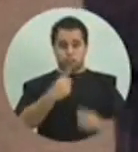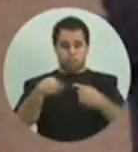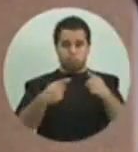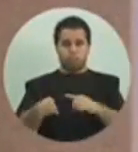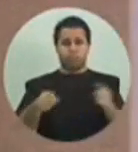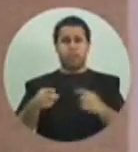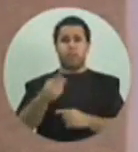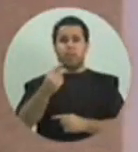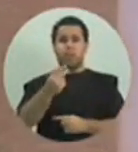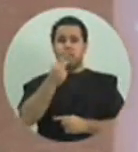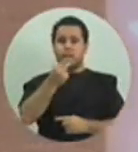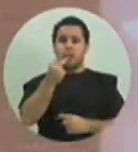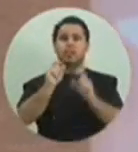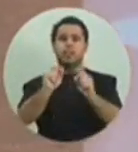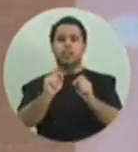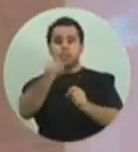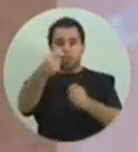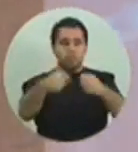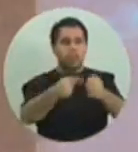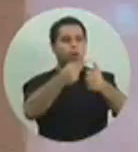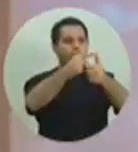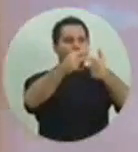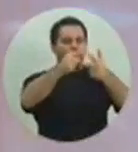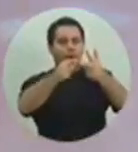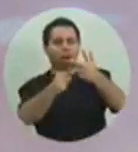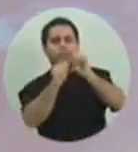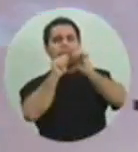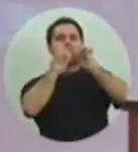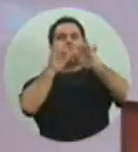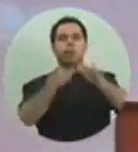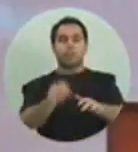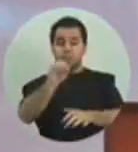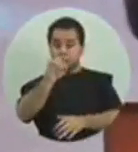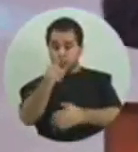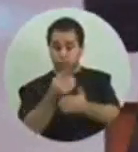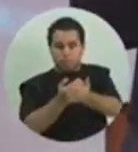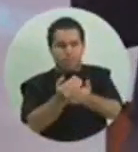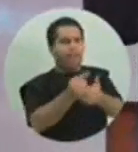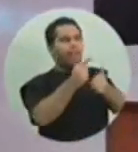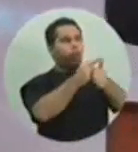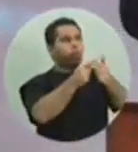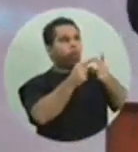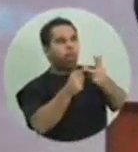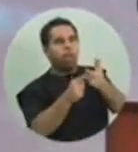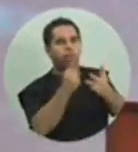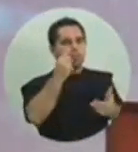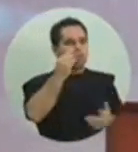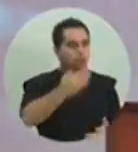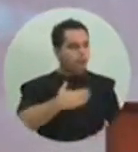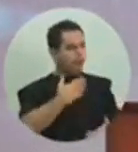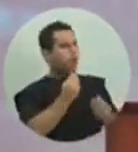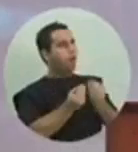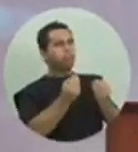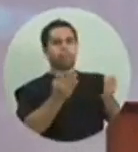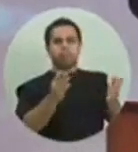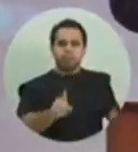que diz: conta as bênçãos, conta quantas são, e ficará surpreso,